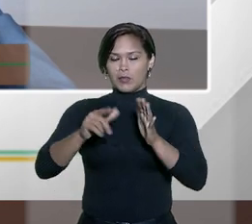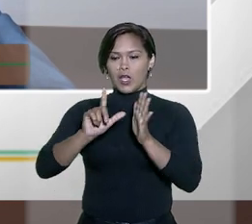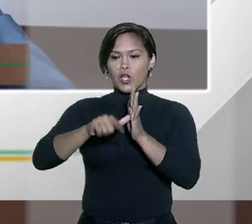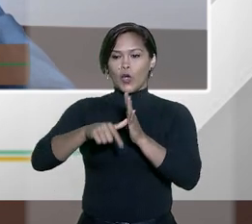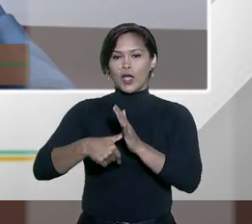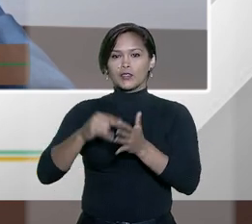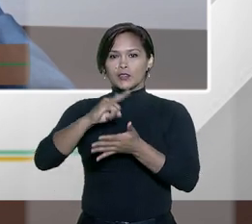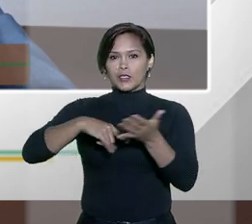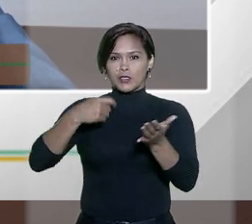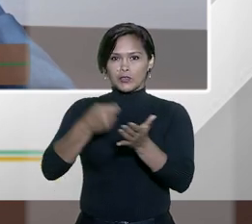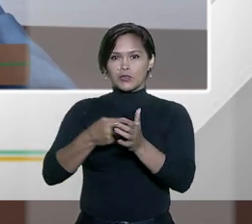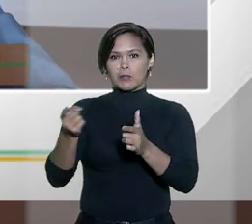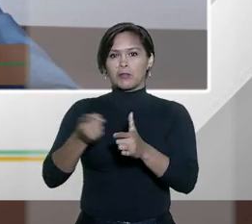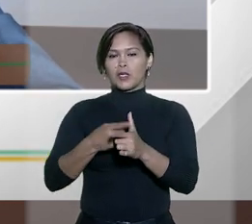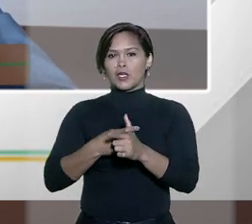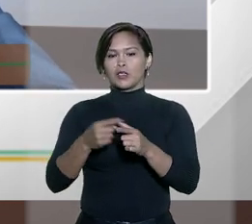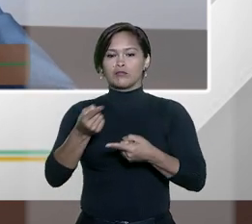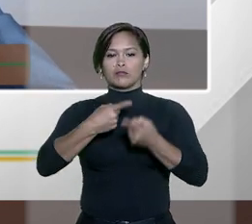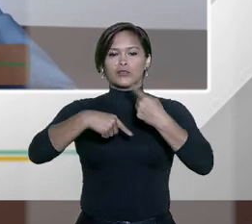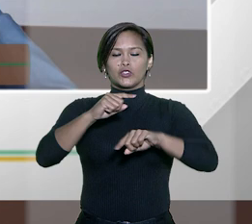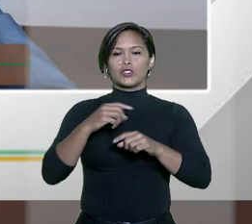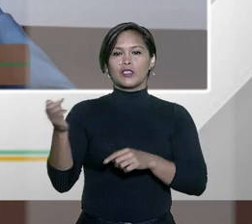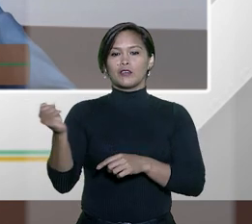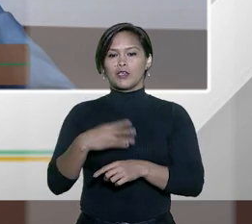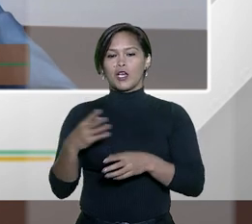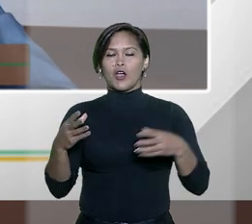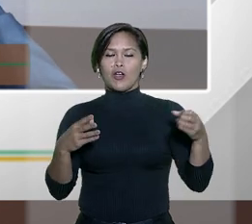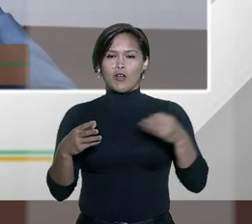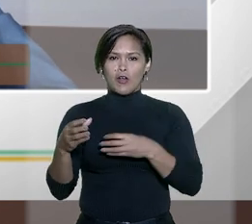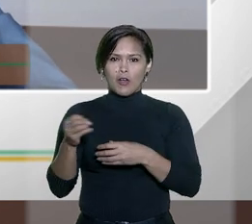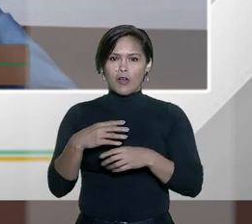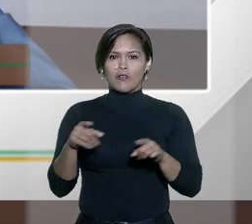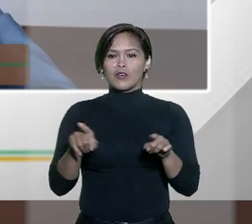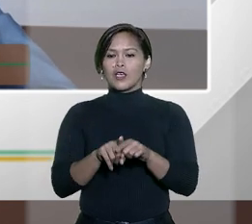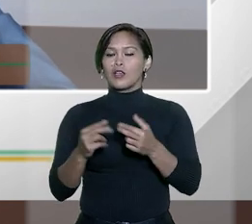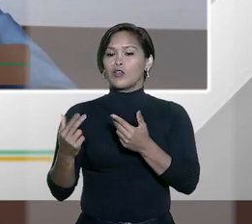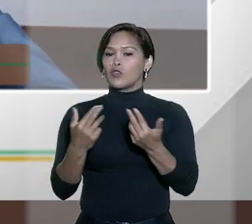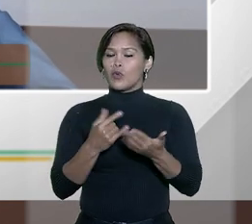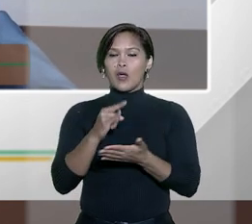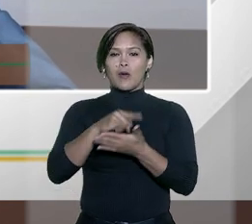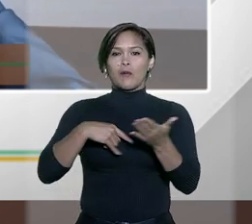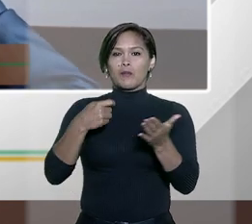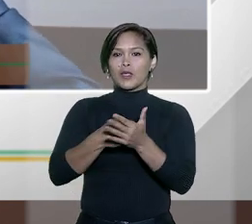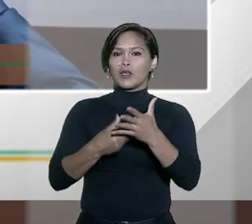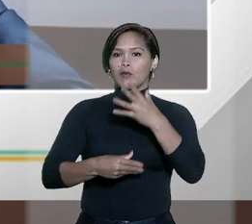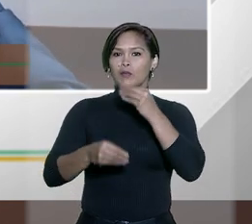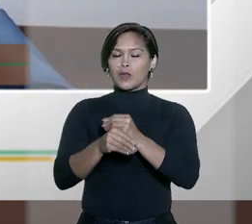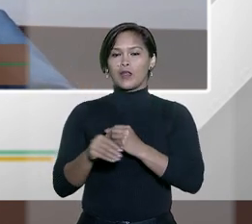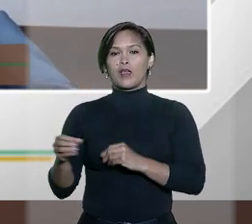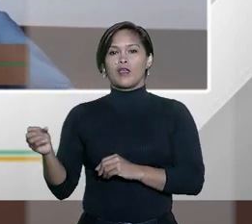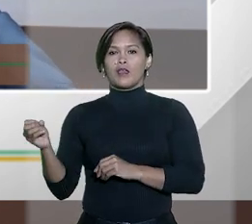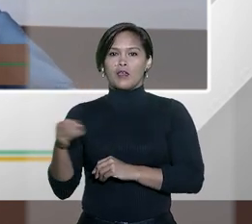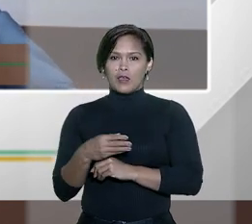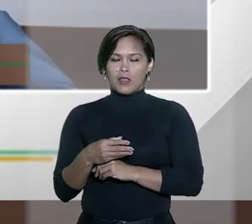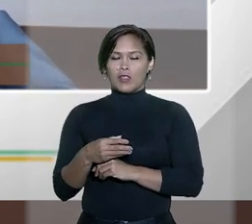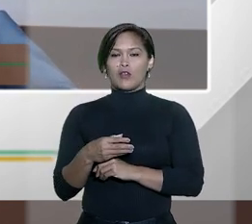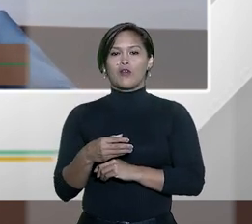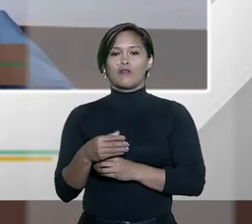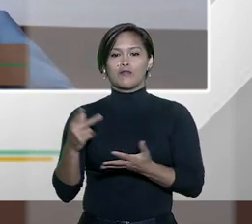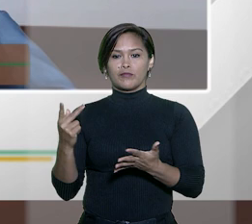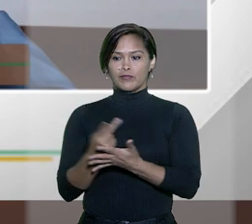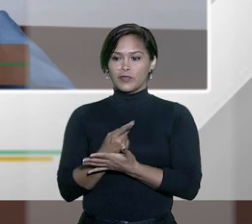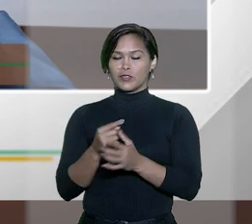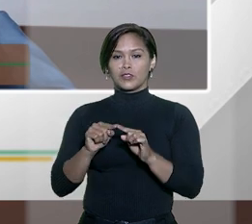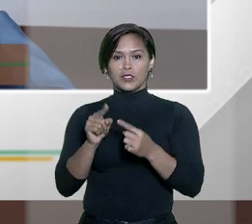atraso do precatório gera uma nova atualização, né? Isso não é exatamente um precatório complementar, é uma nova